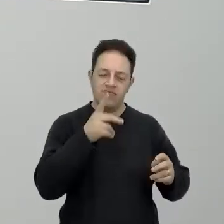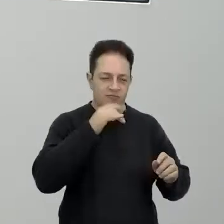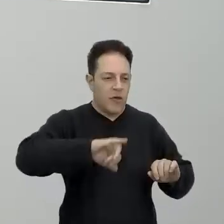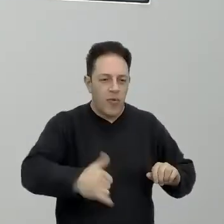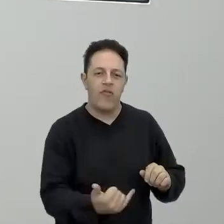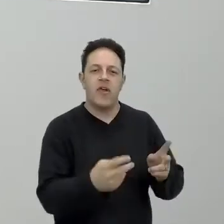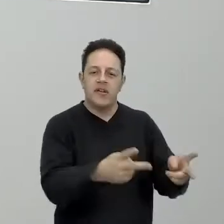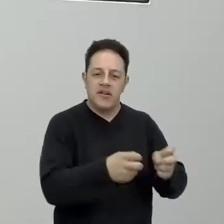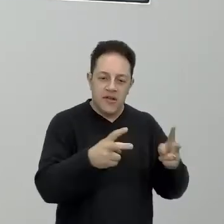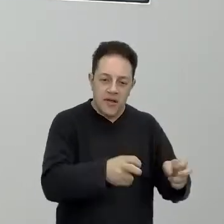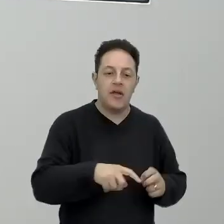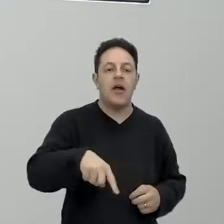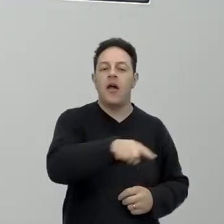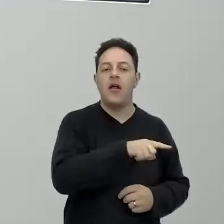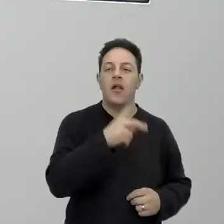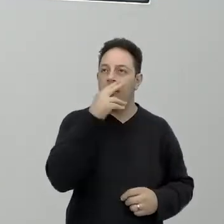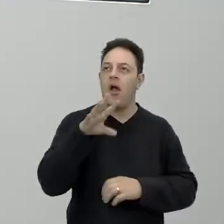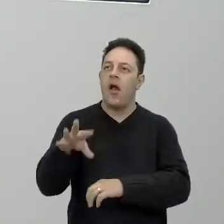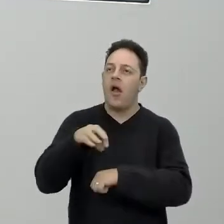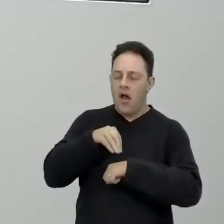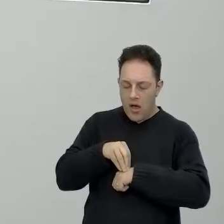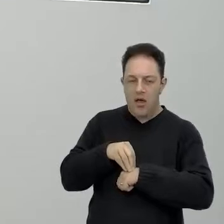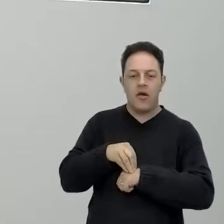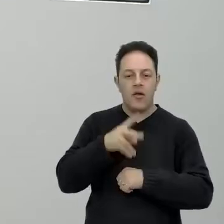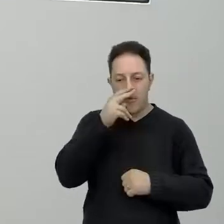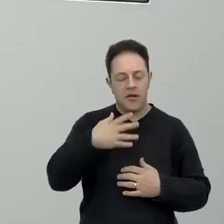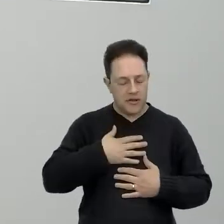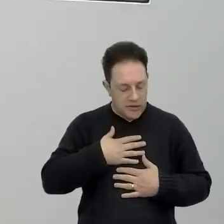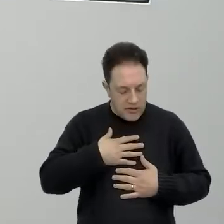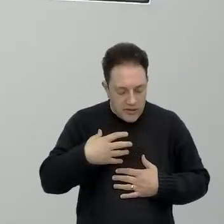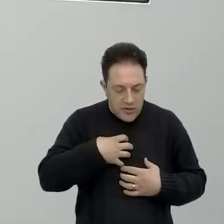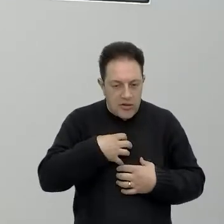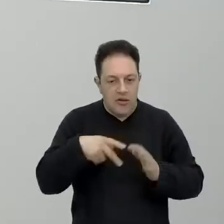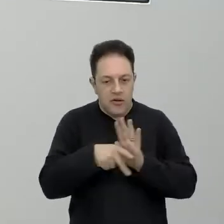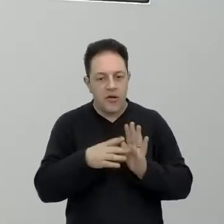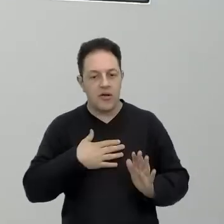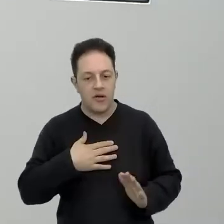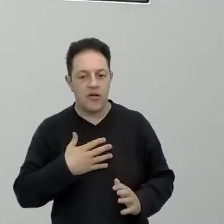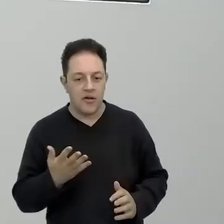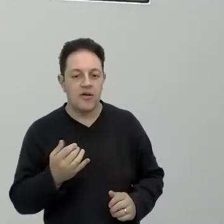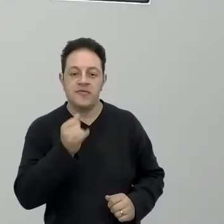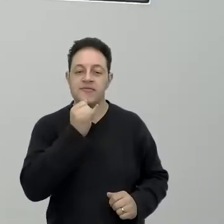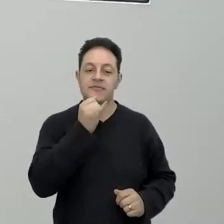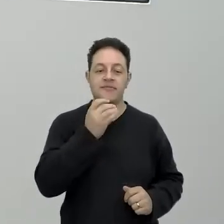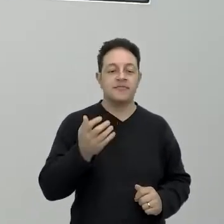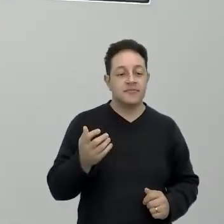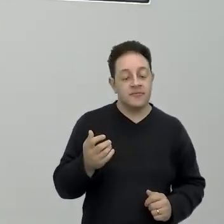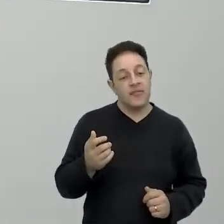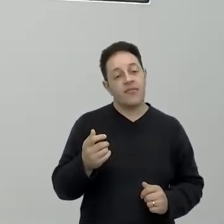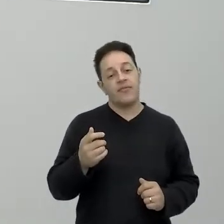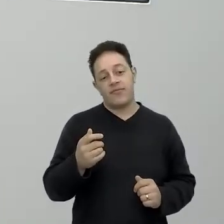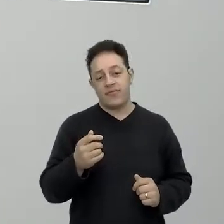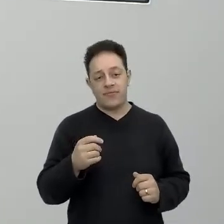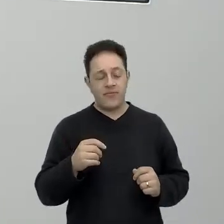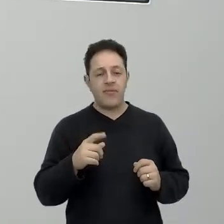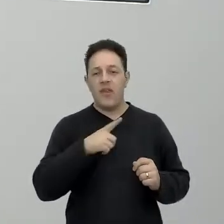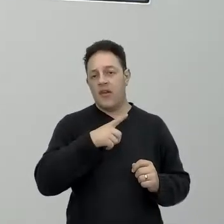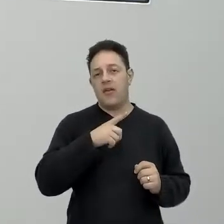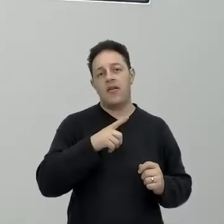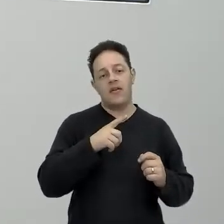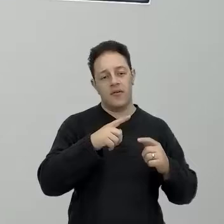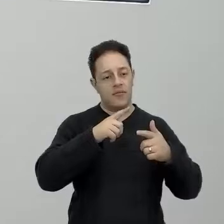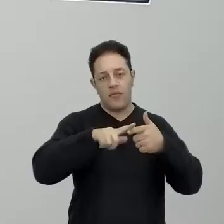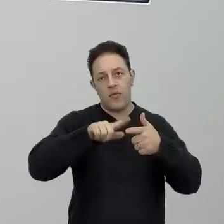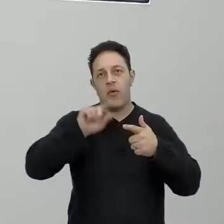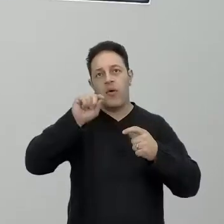para si esse discurso como se fosse seu, né? Então a ideologia ela desce as escadas, né? Ou seja,